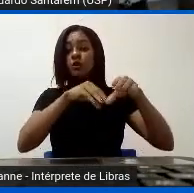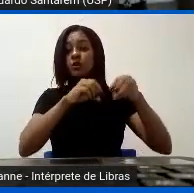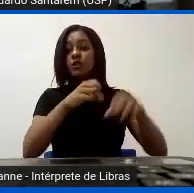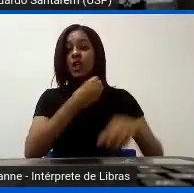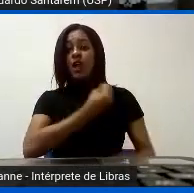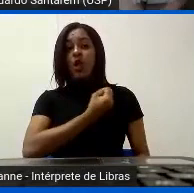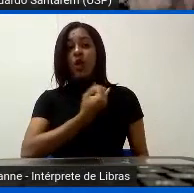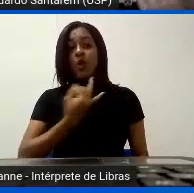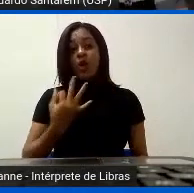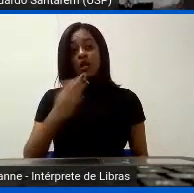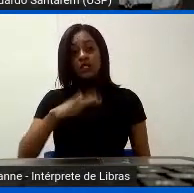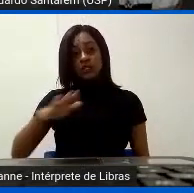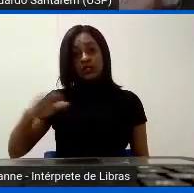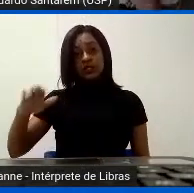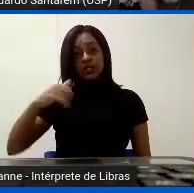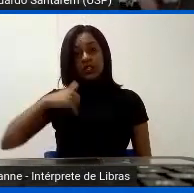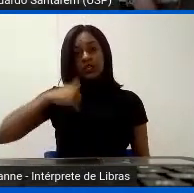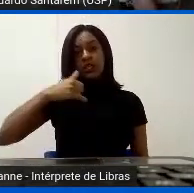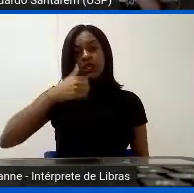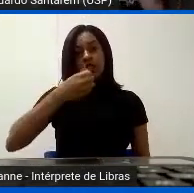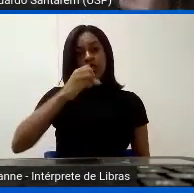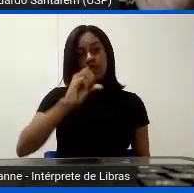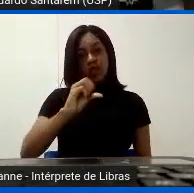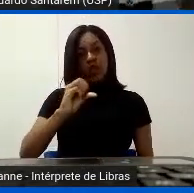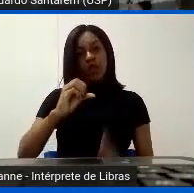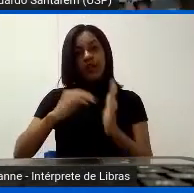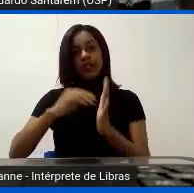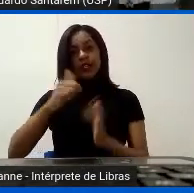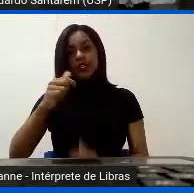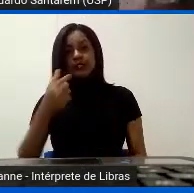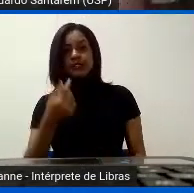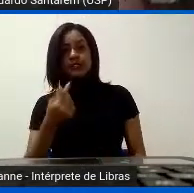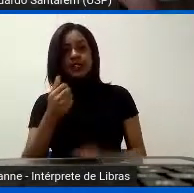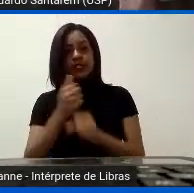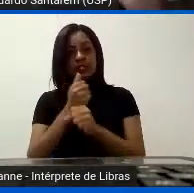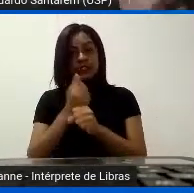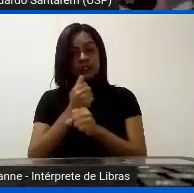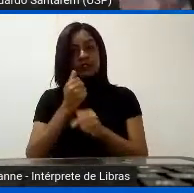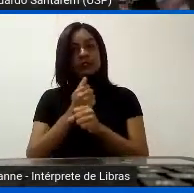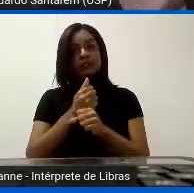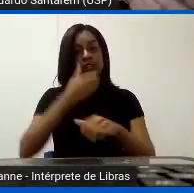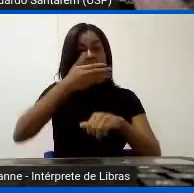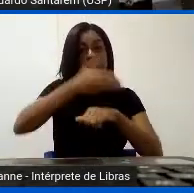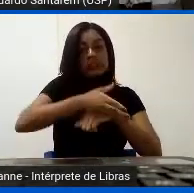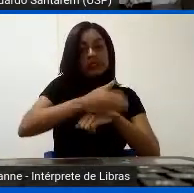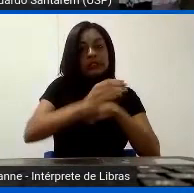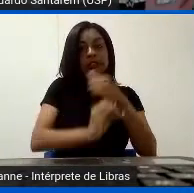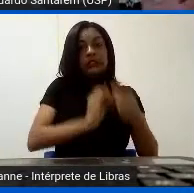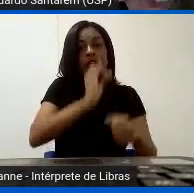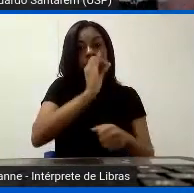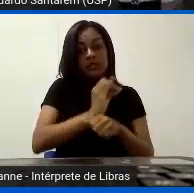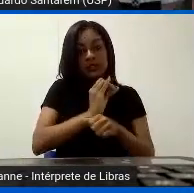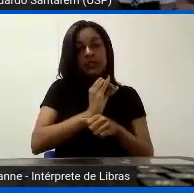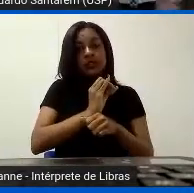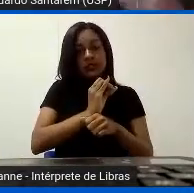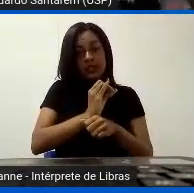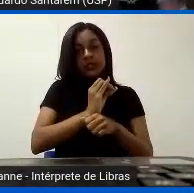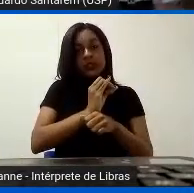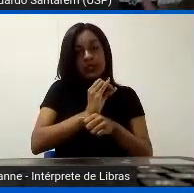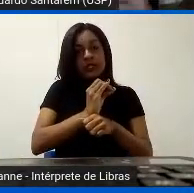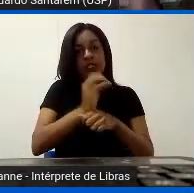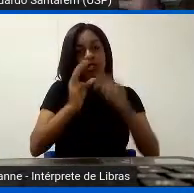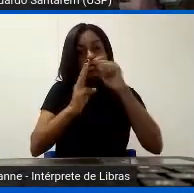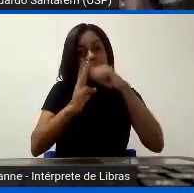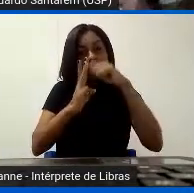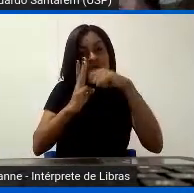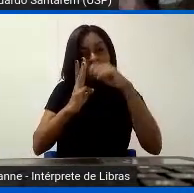de 9 a 17 anos né crianças e adolescentes é acessaram a internet a menos de três meses ou seja nos últimos três meses